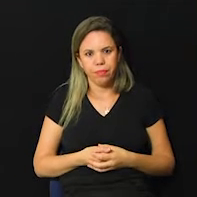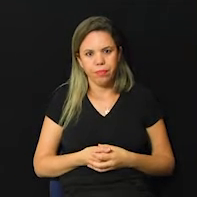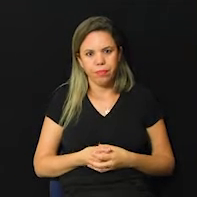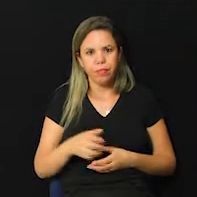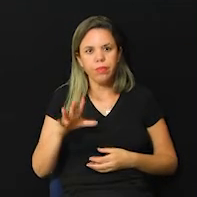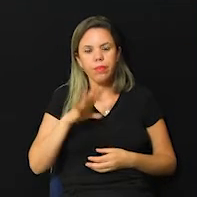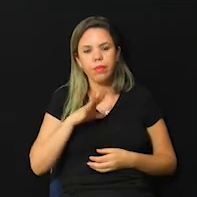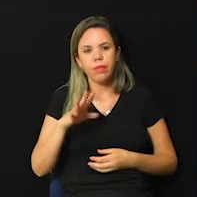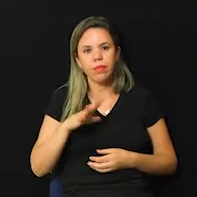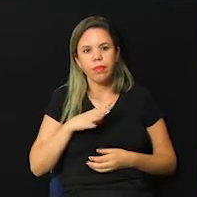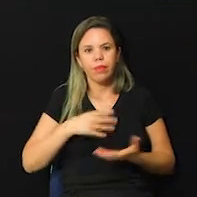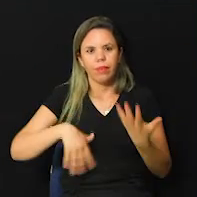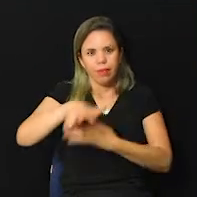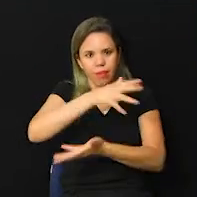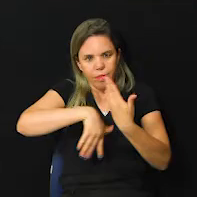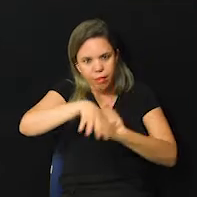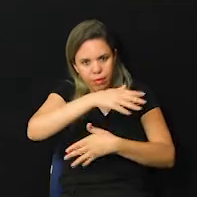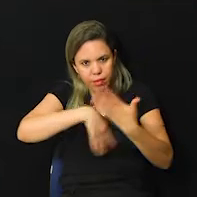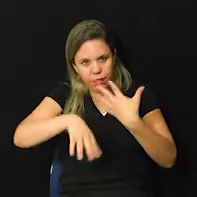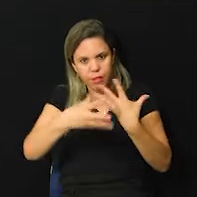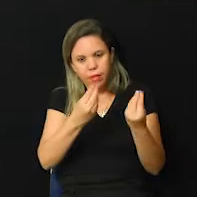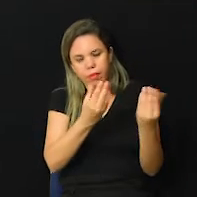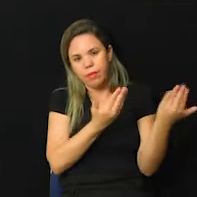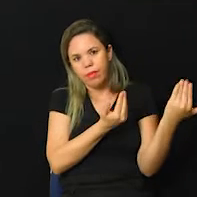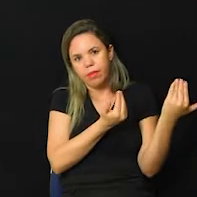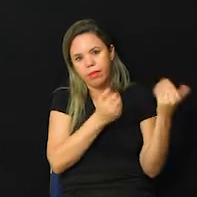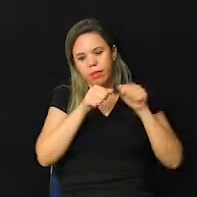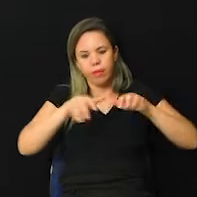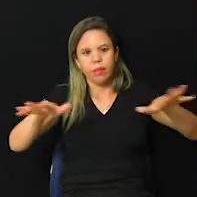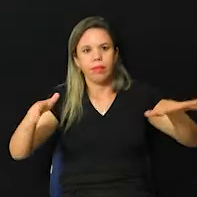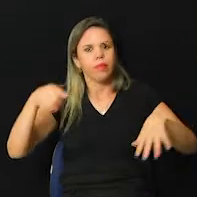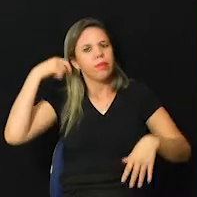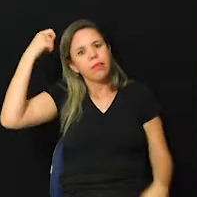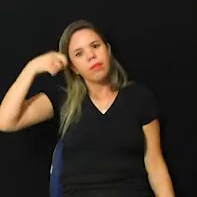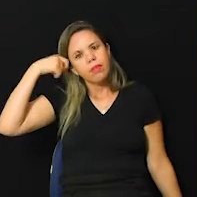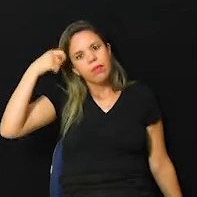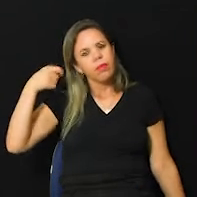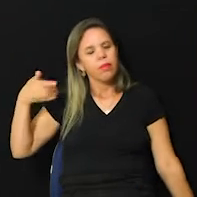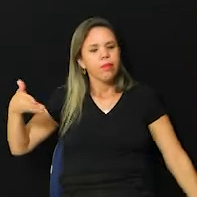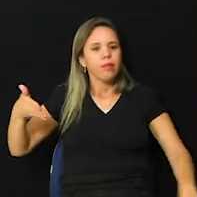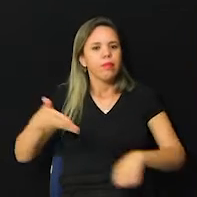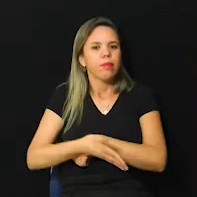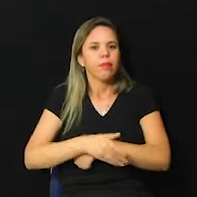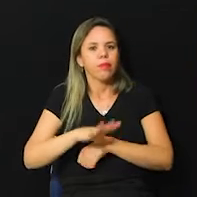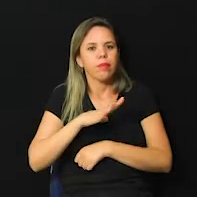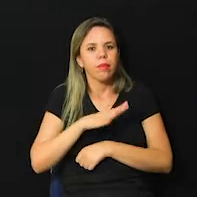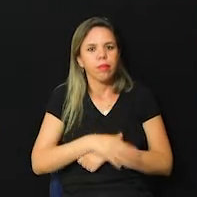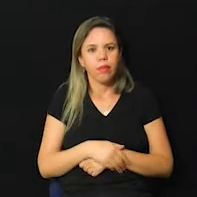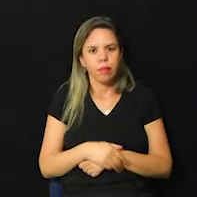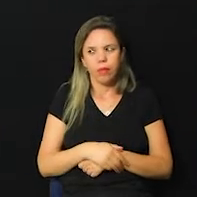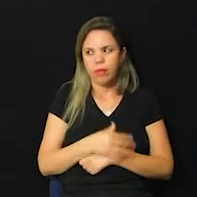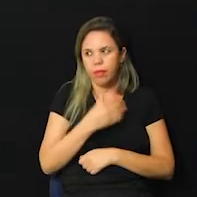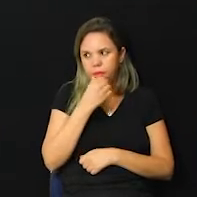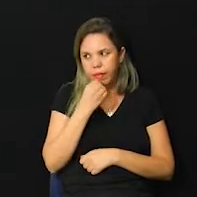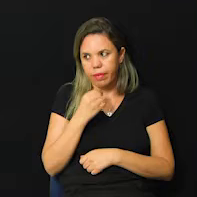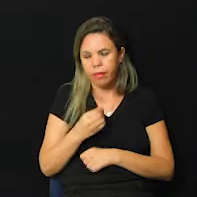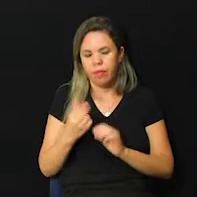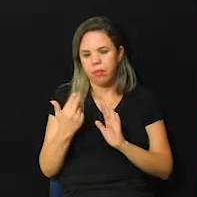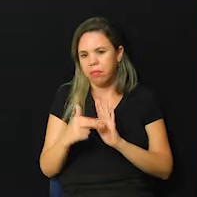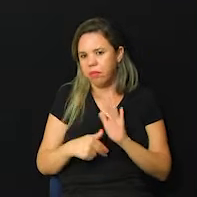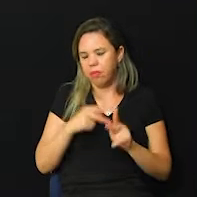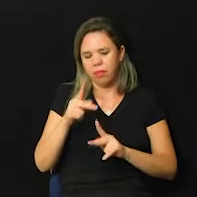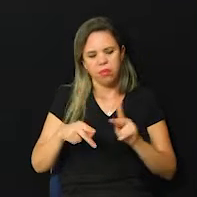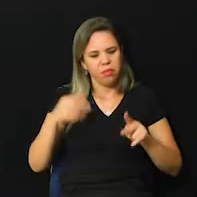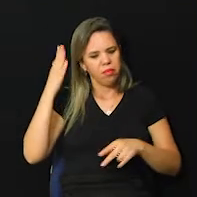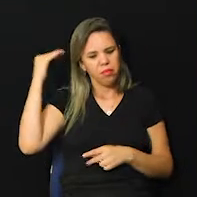a cidade tá uma bagunça tem muitos jovens muitos atores visitando a cidade tem o Daniel